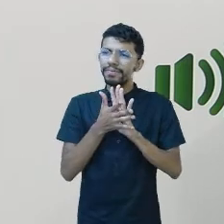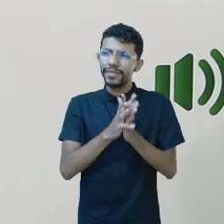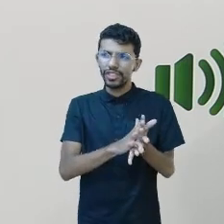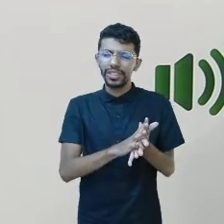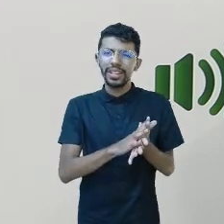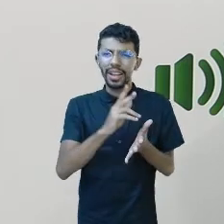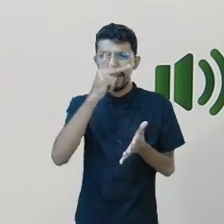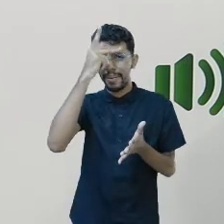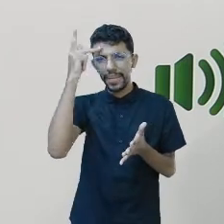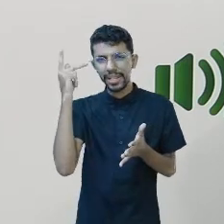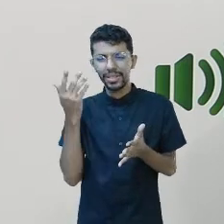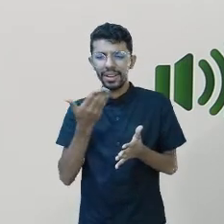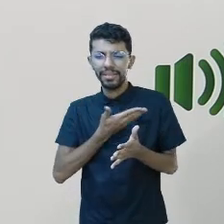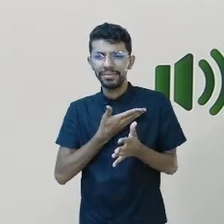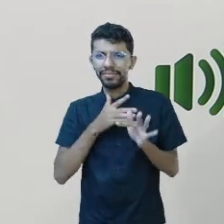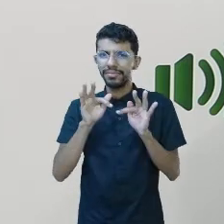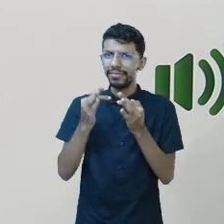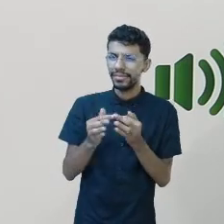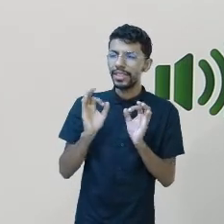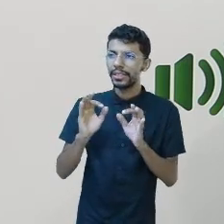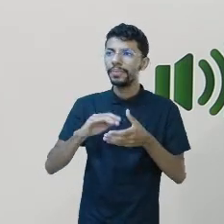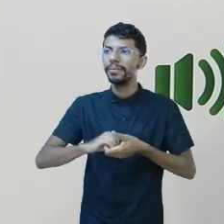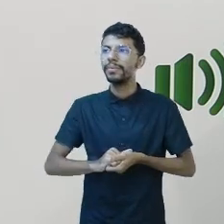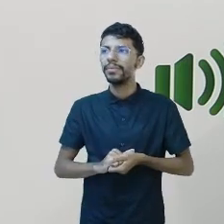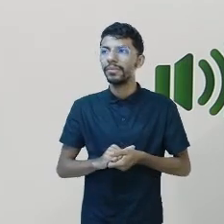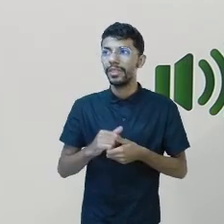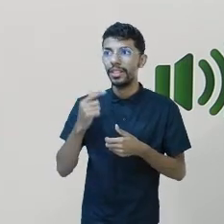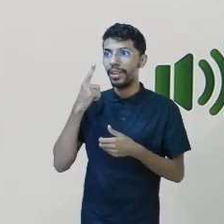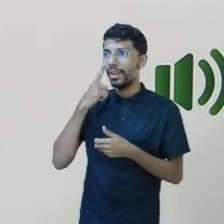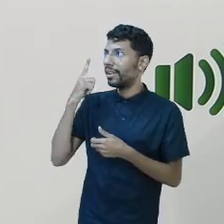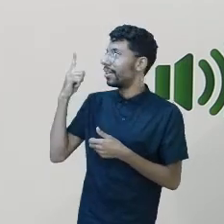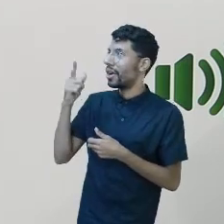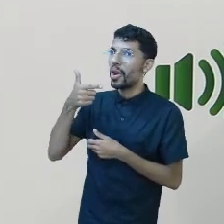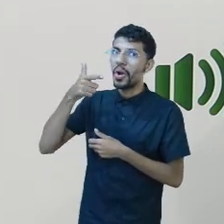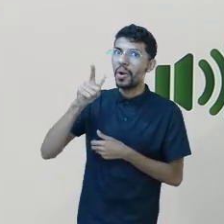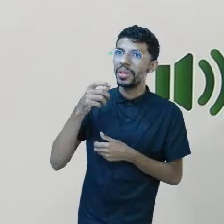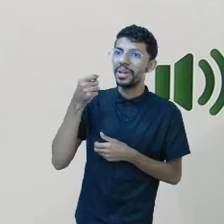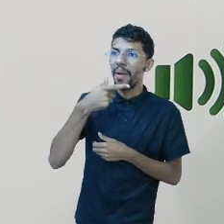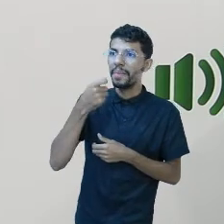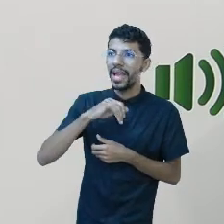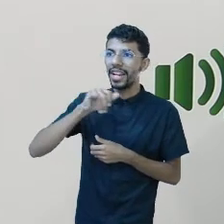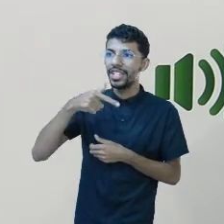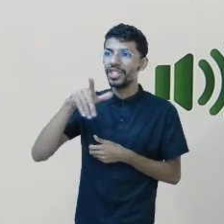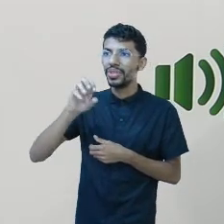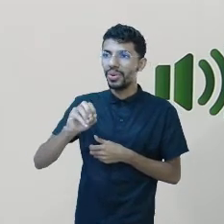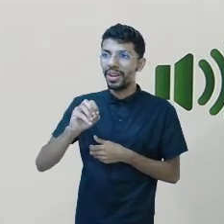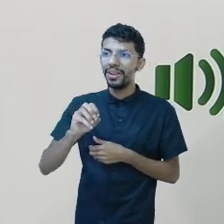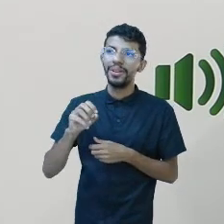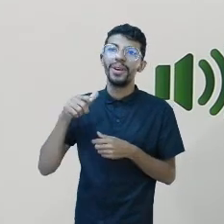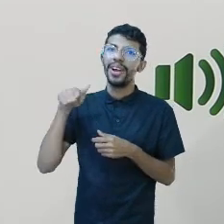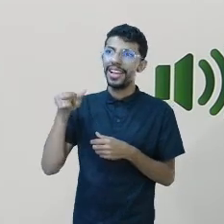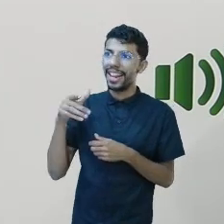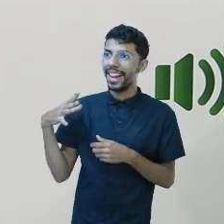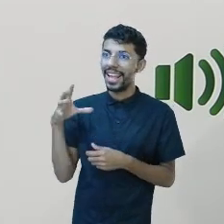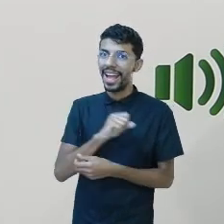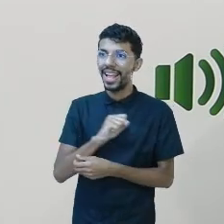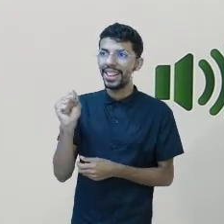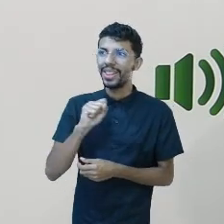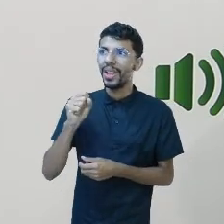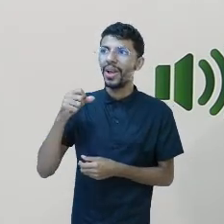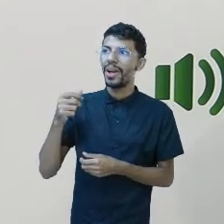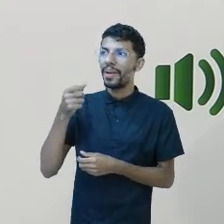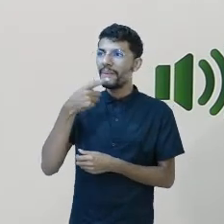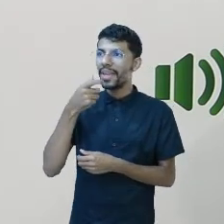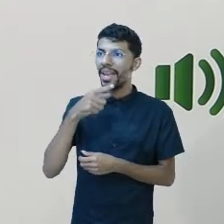Não é legal, né, gente? Vamos para outra piada do Joãozinho. Esse Joãozinho, ele adora piadas. E essa eu espero que vocês não